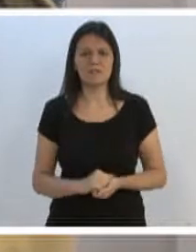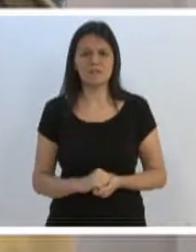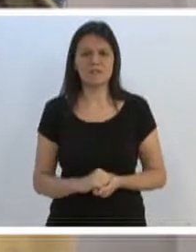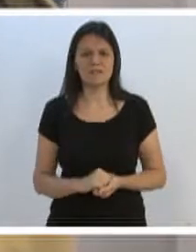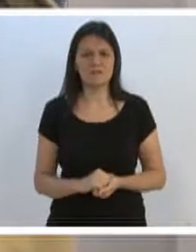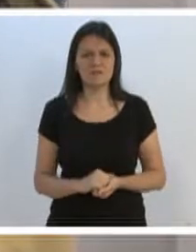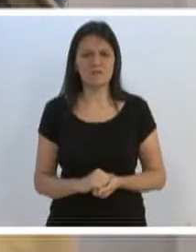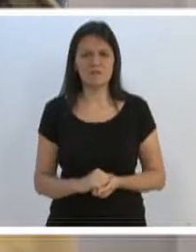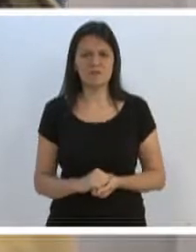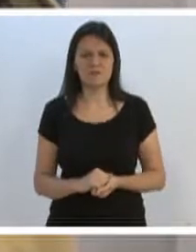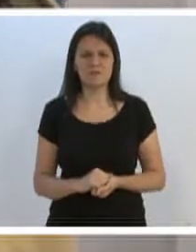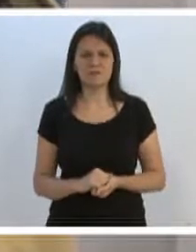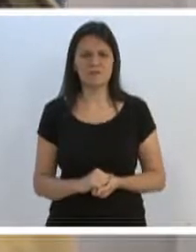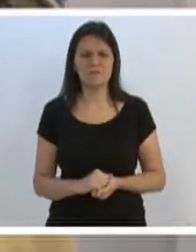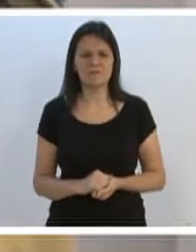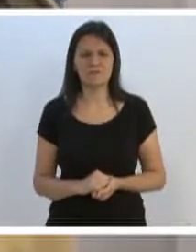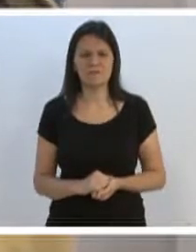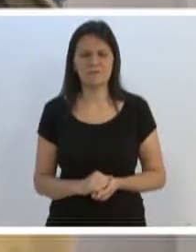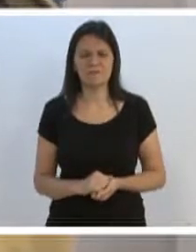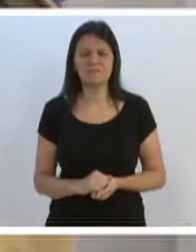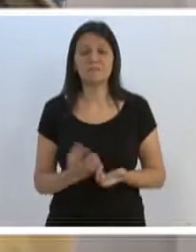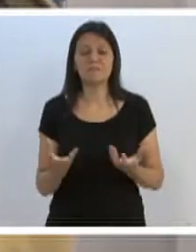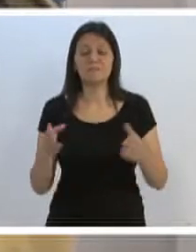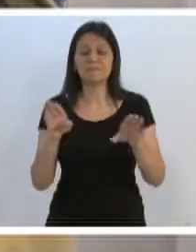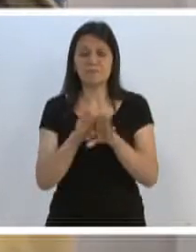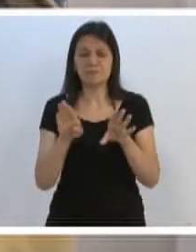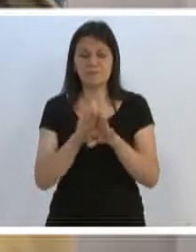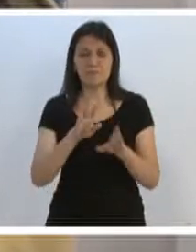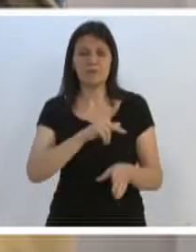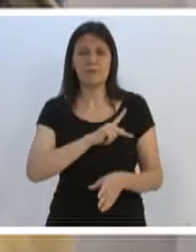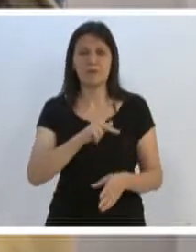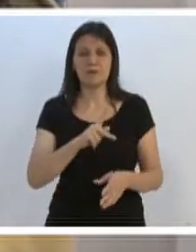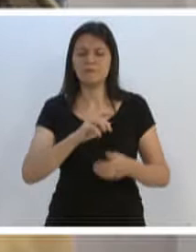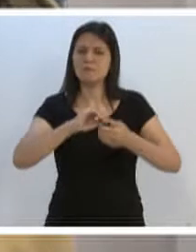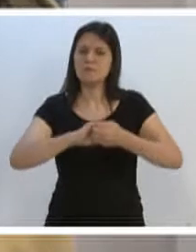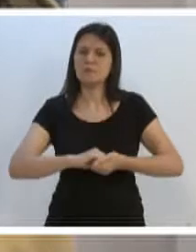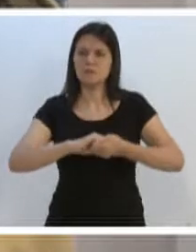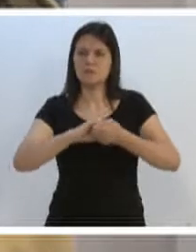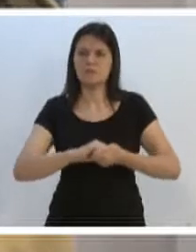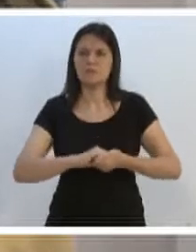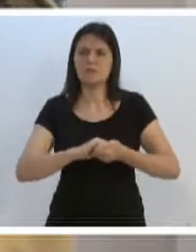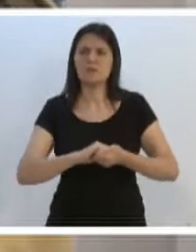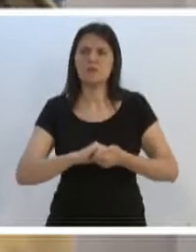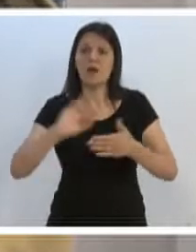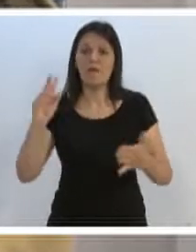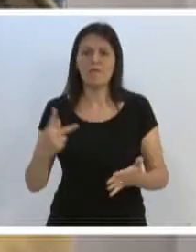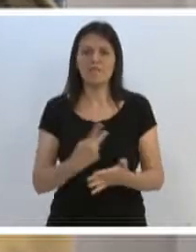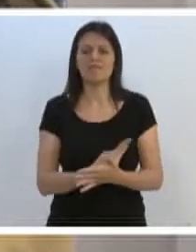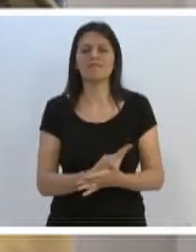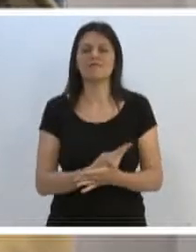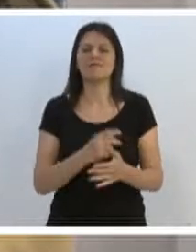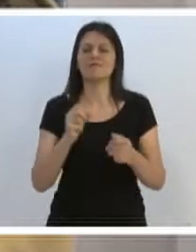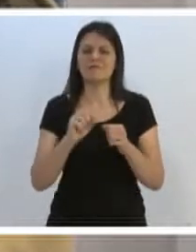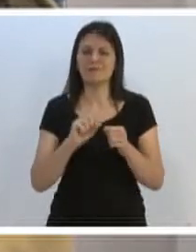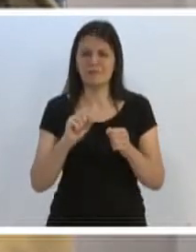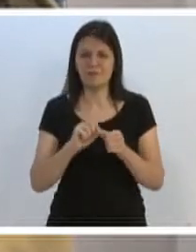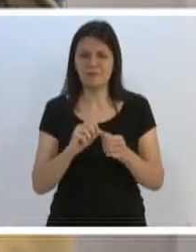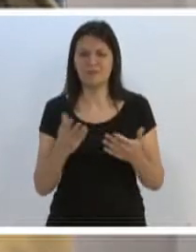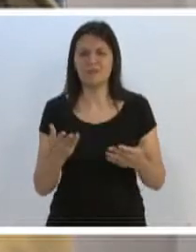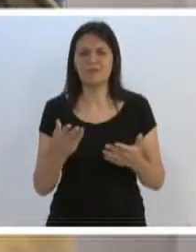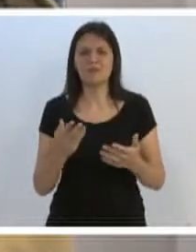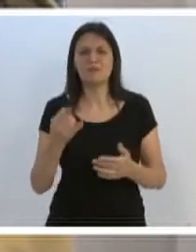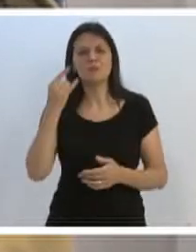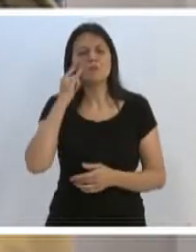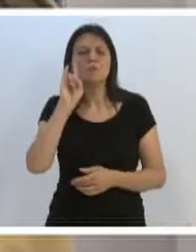o diferencial. Quero aqui também, presidente, parabenizar por grande evento que foi realizado na